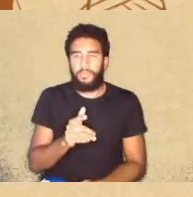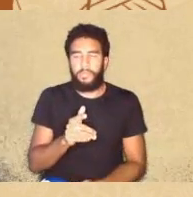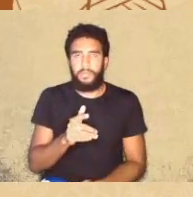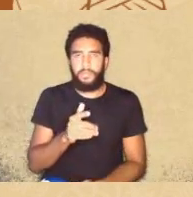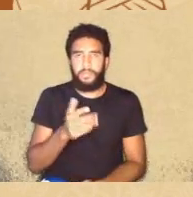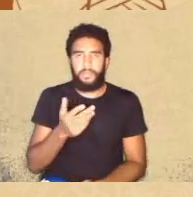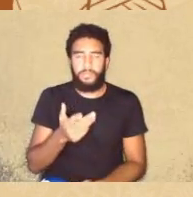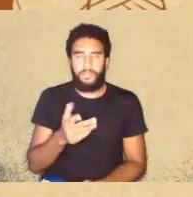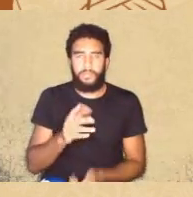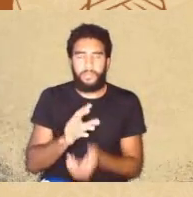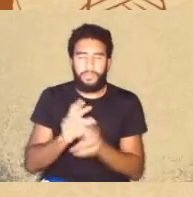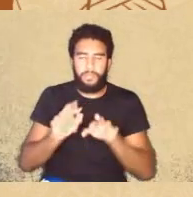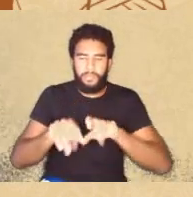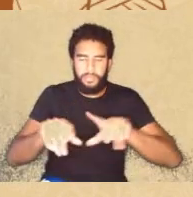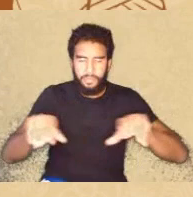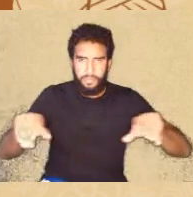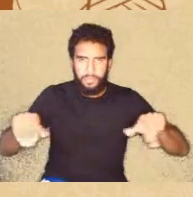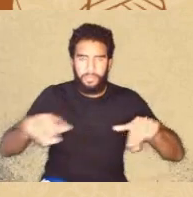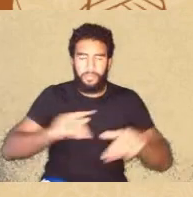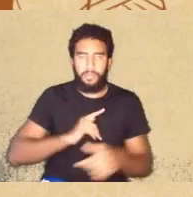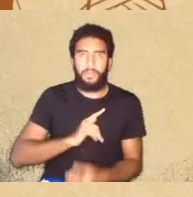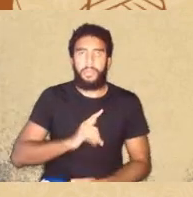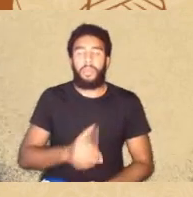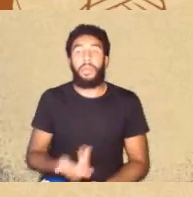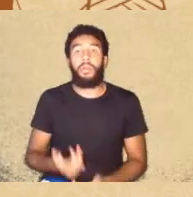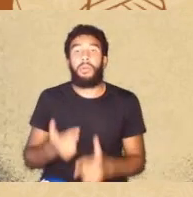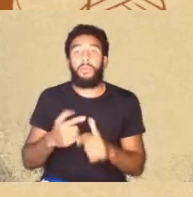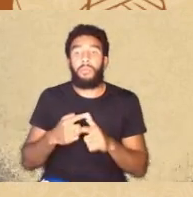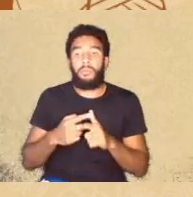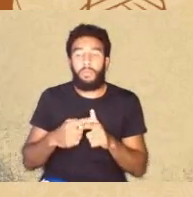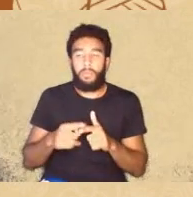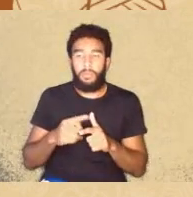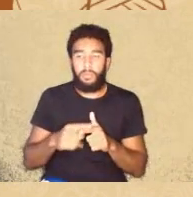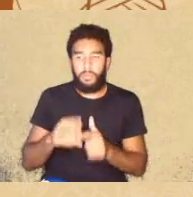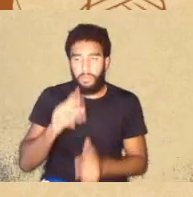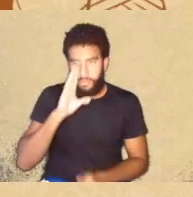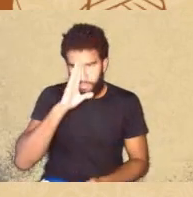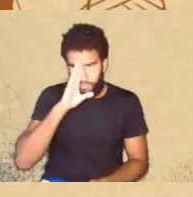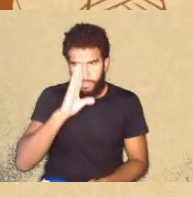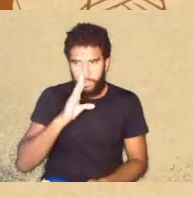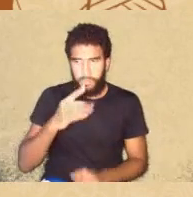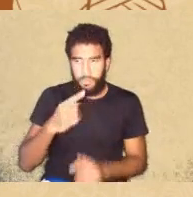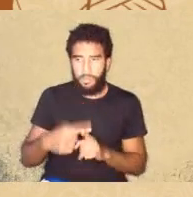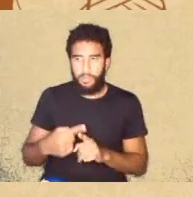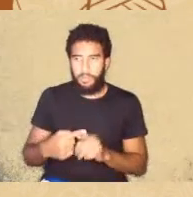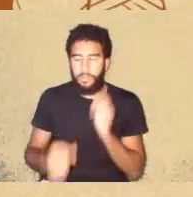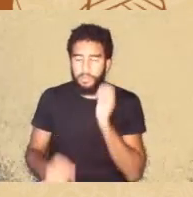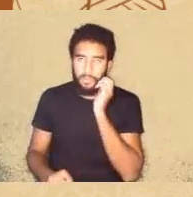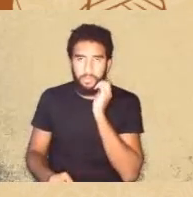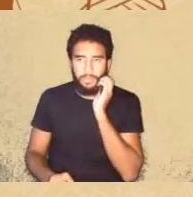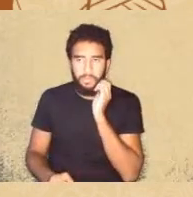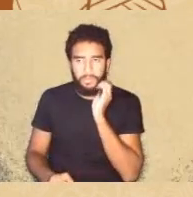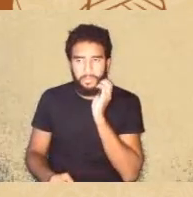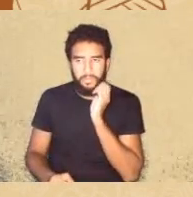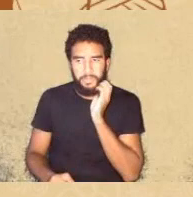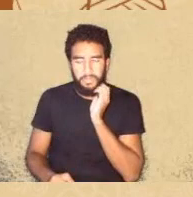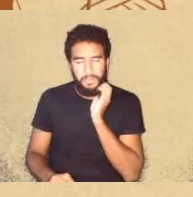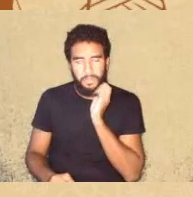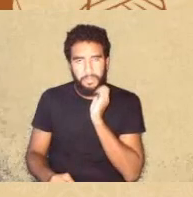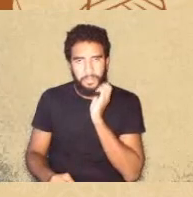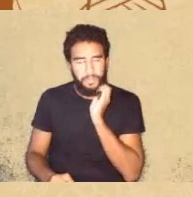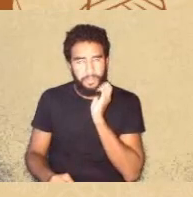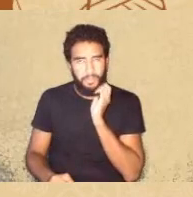sexual e de gênero. E um problema central também é que a gente ainda pensa muito de forma